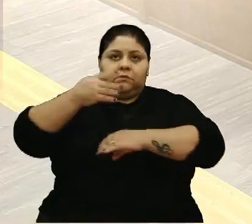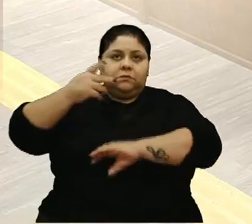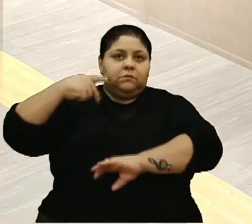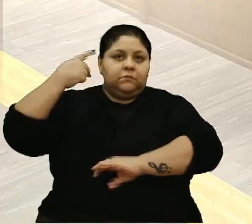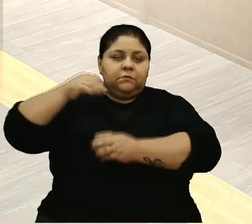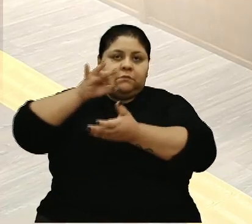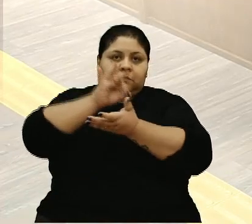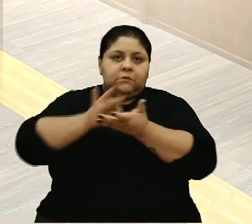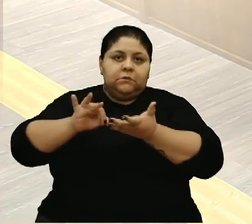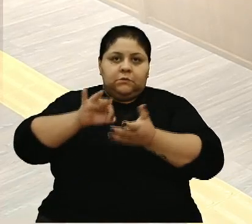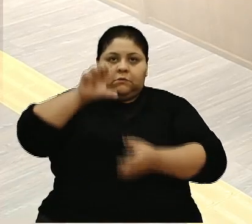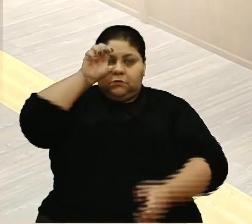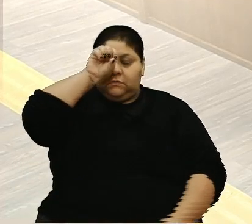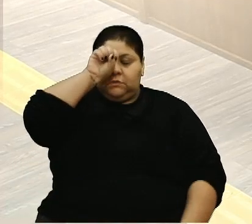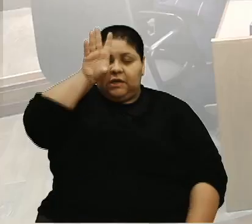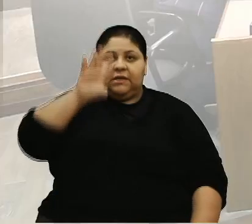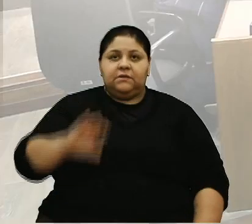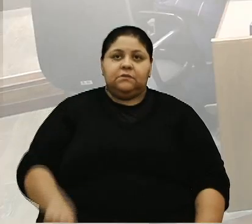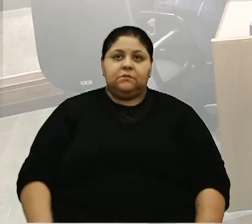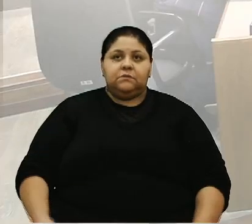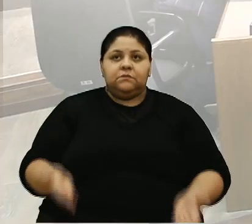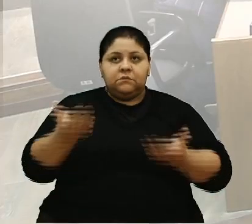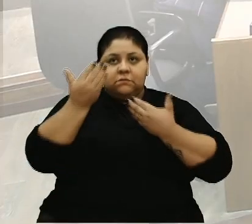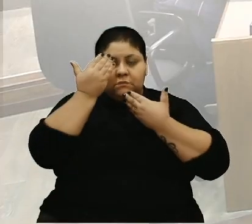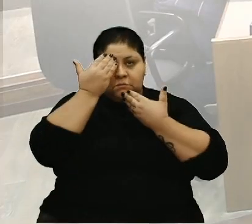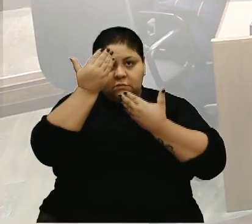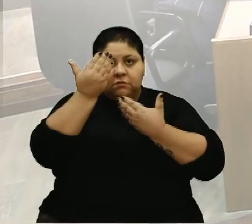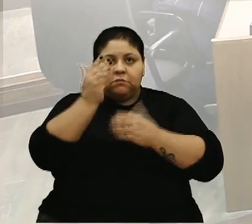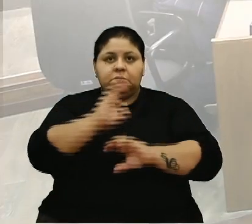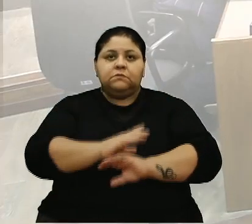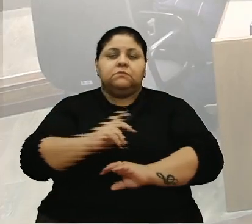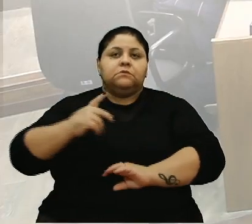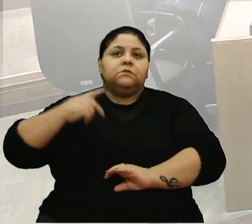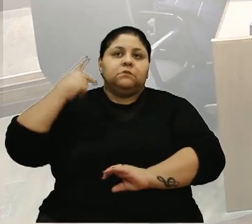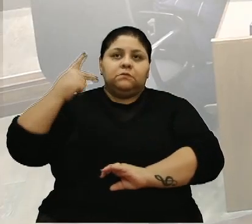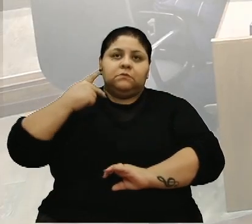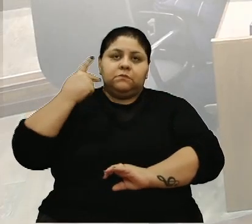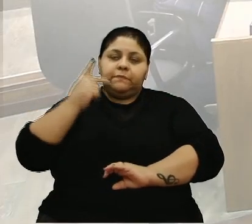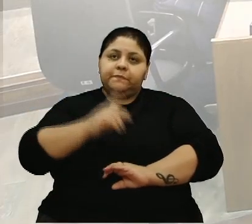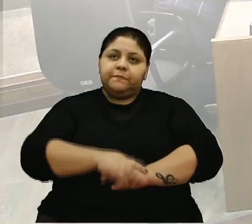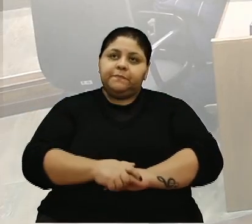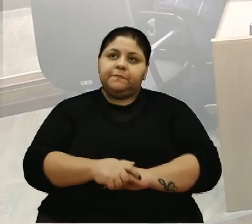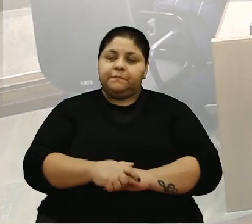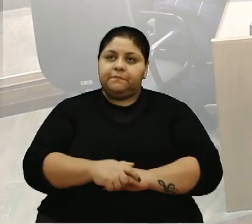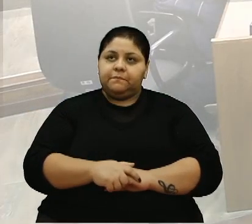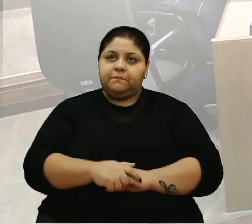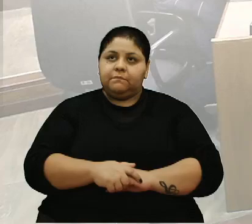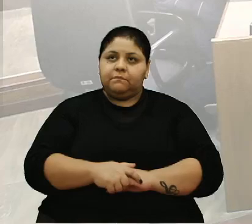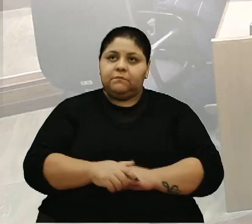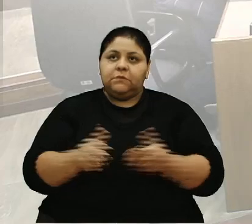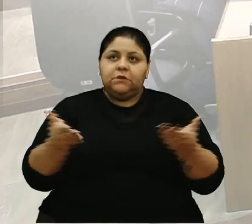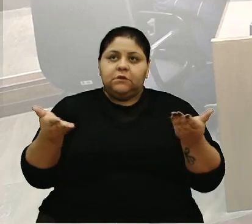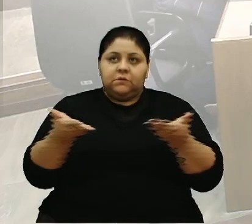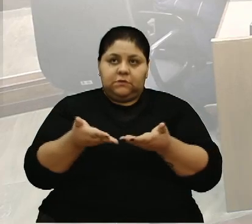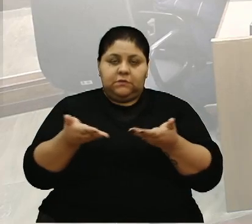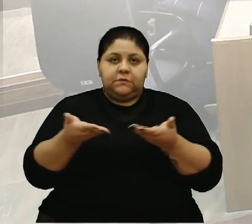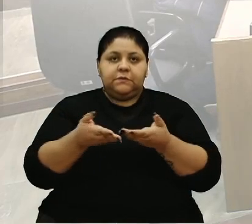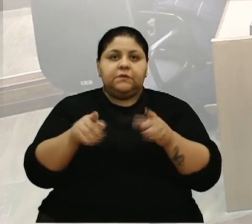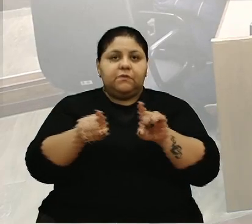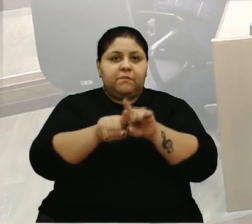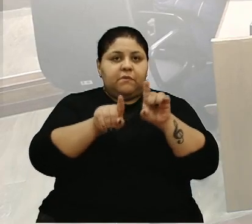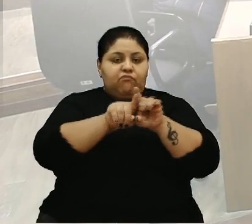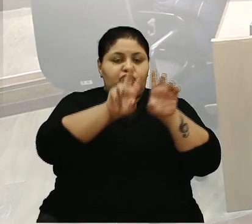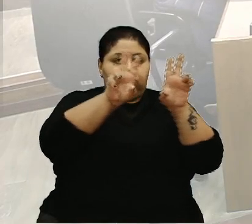Inscrito o vereador Fiuza. Obrigado, senhor presidente, senhoras e senhores vereadores. E nesta mesma entoada, nesse